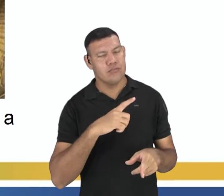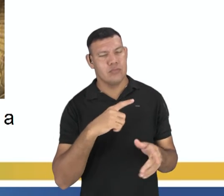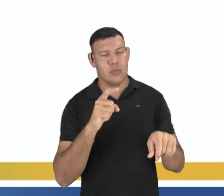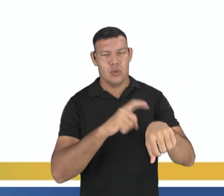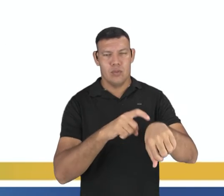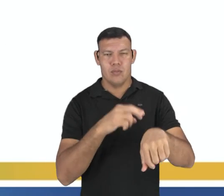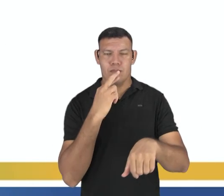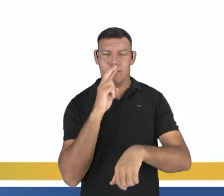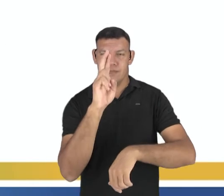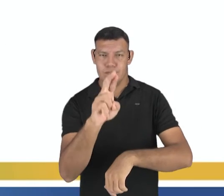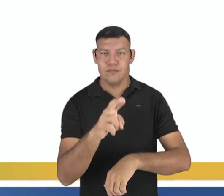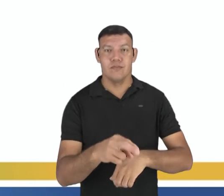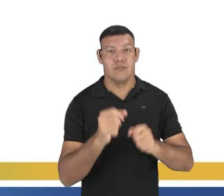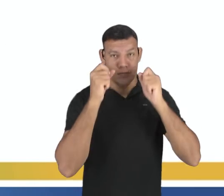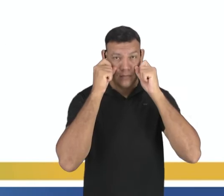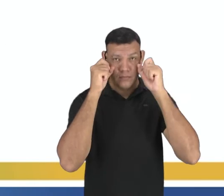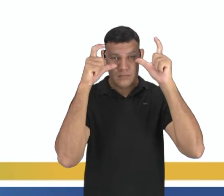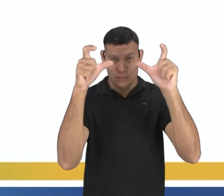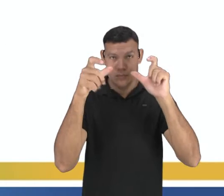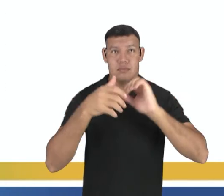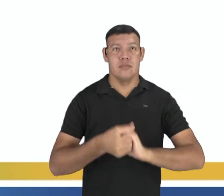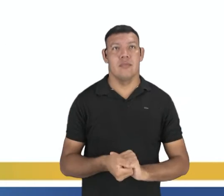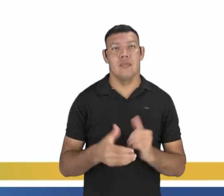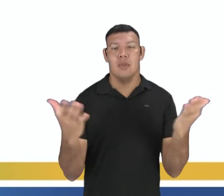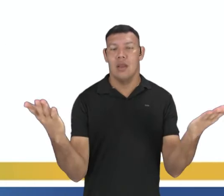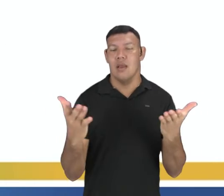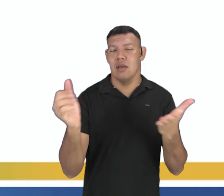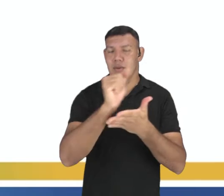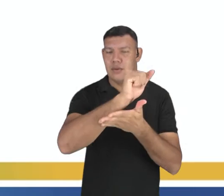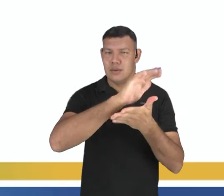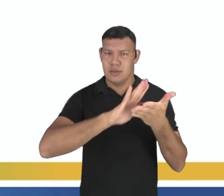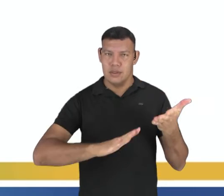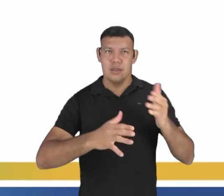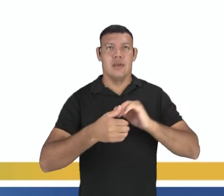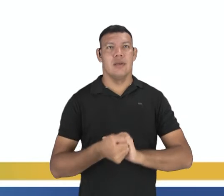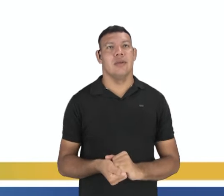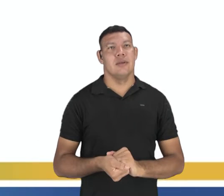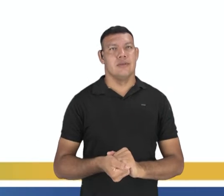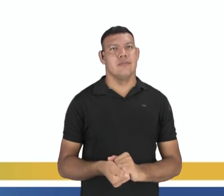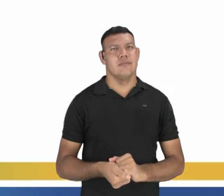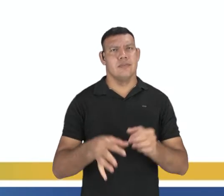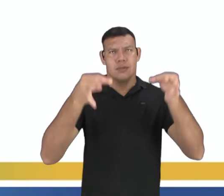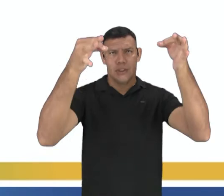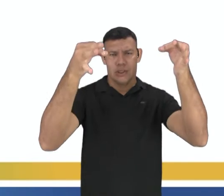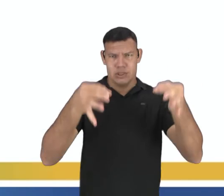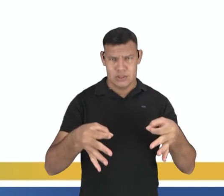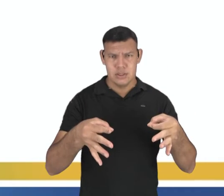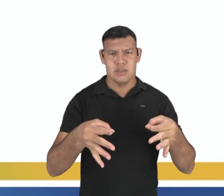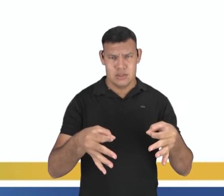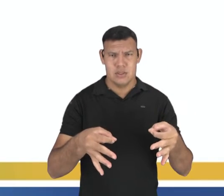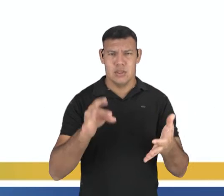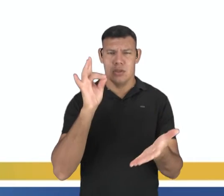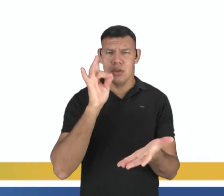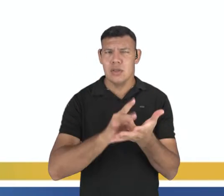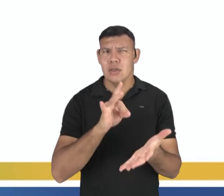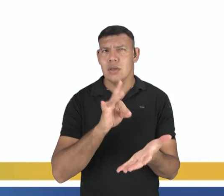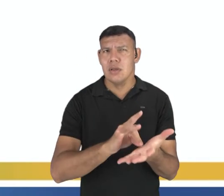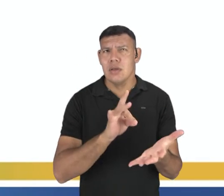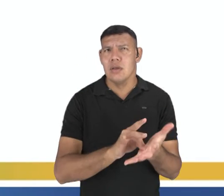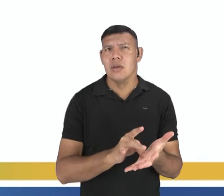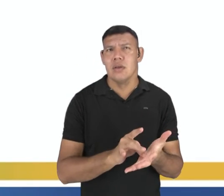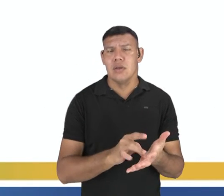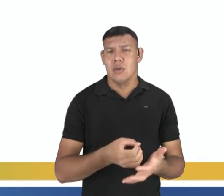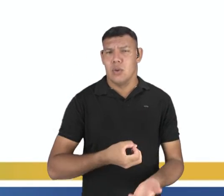atenção. Então, vamos lá exercitar um pouquinho. É correto afirmar sobre o trovadorismo